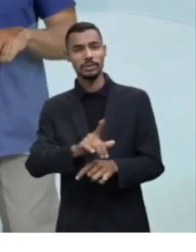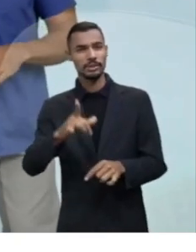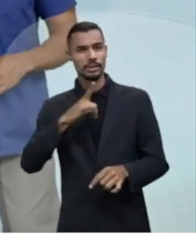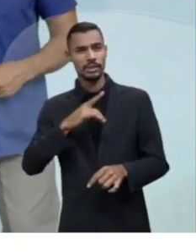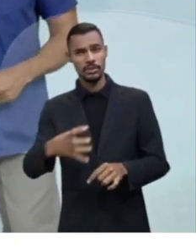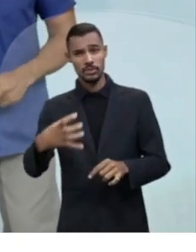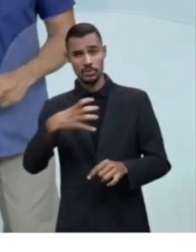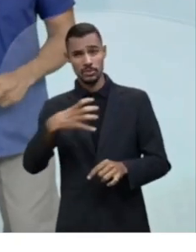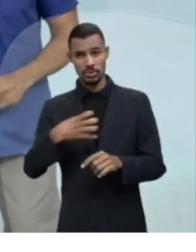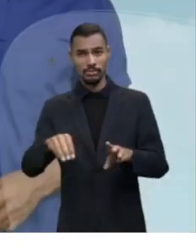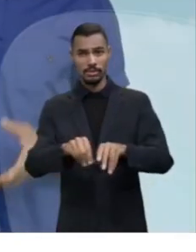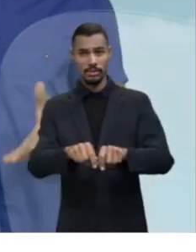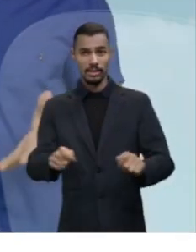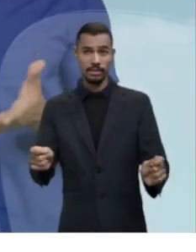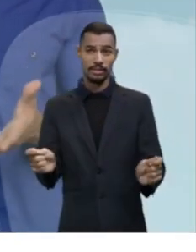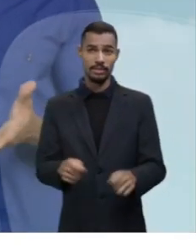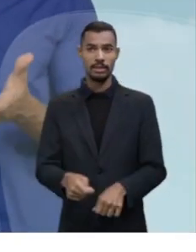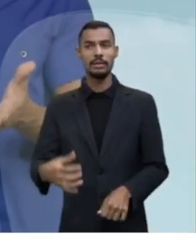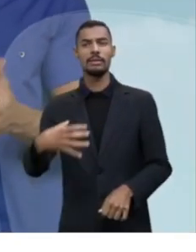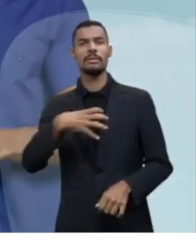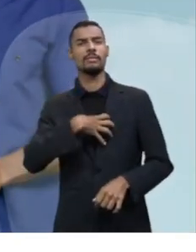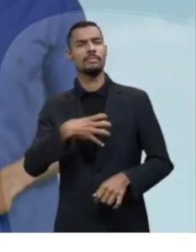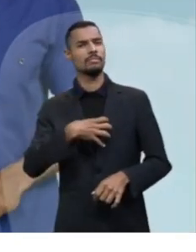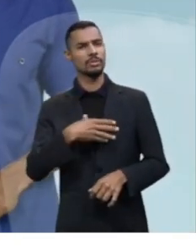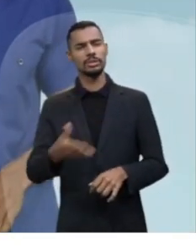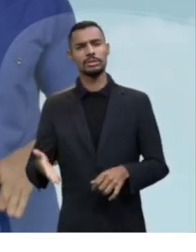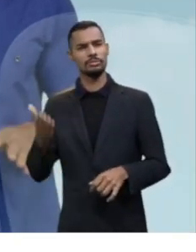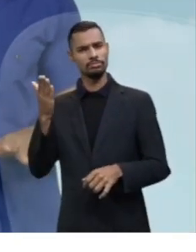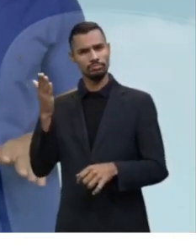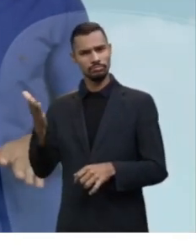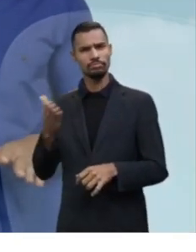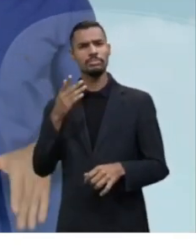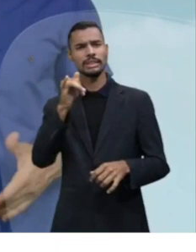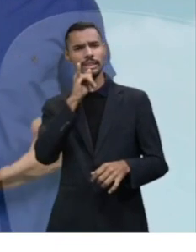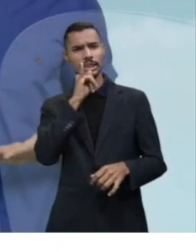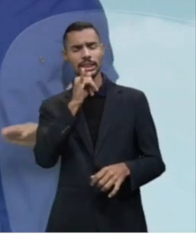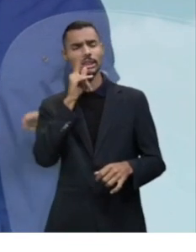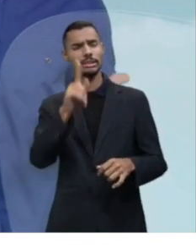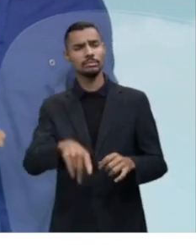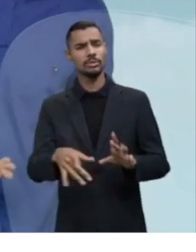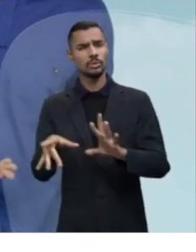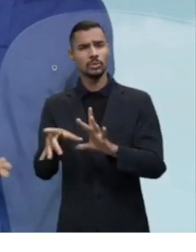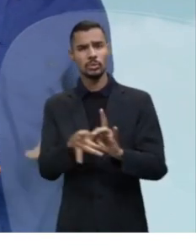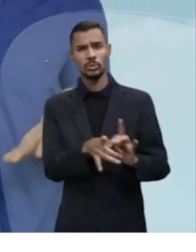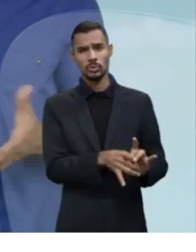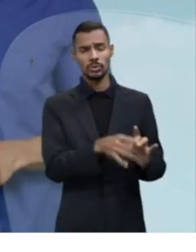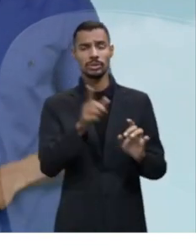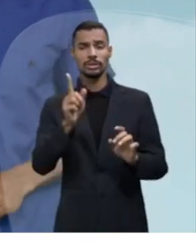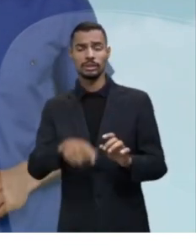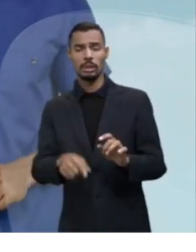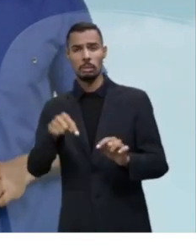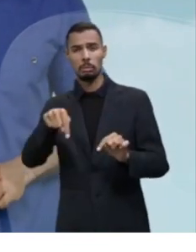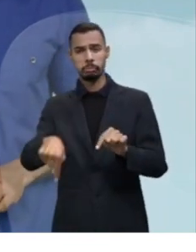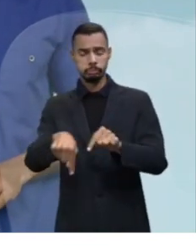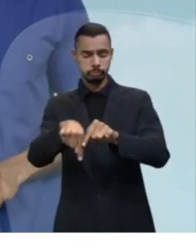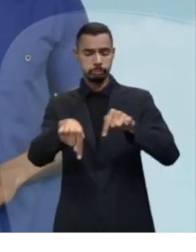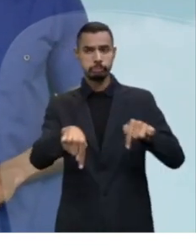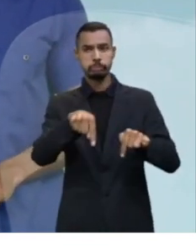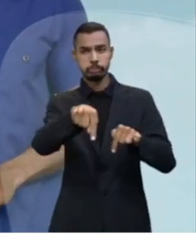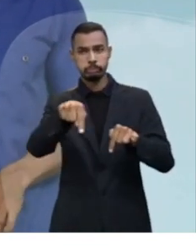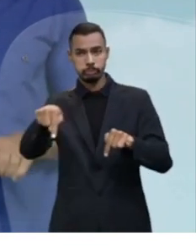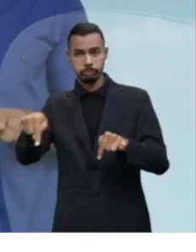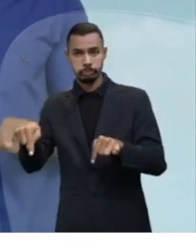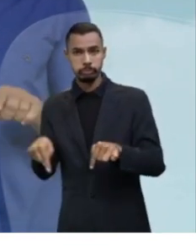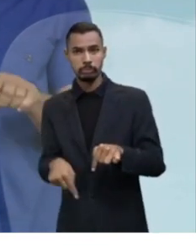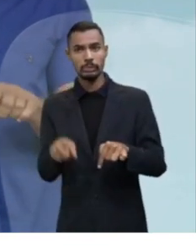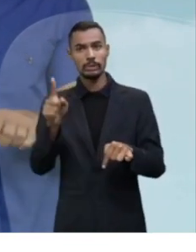e do tipo de solo. No modelo Aoki Veloso, por exemplo, a relação entre as resistências lateral e de ponta é medida no ensaio